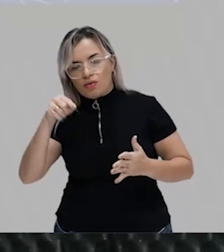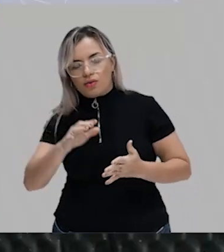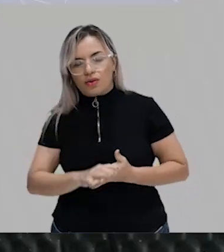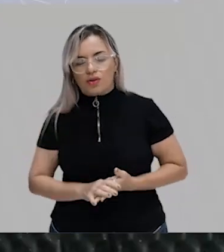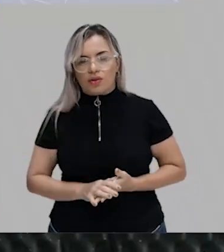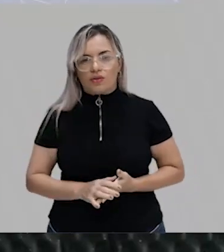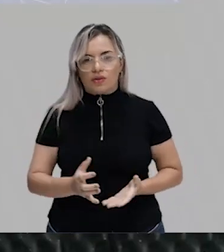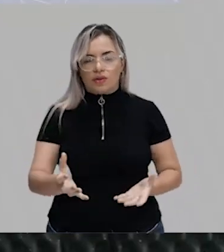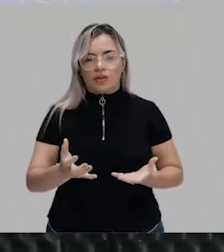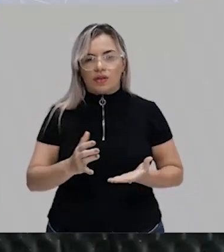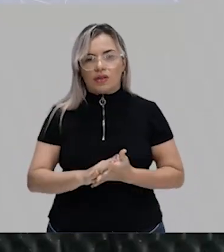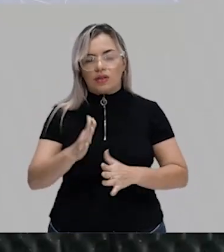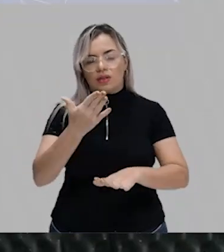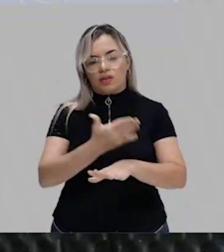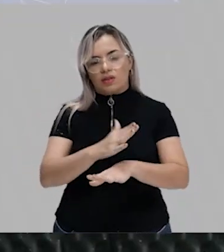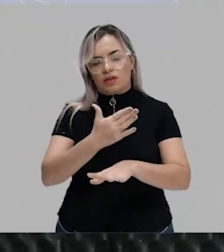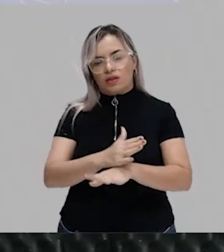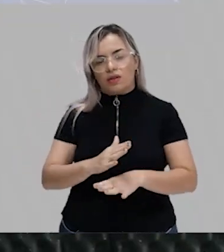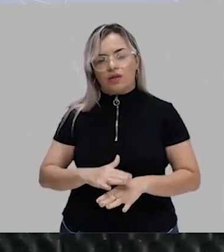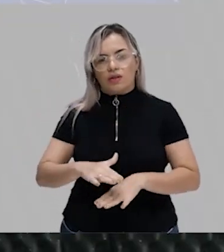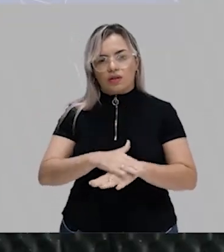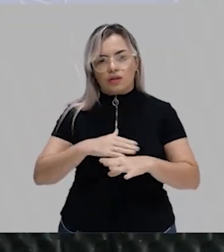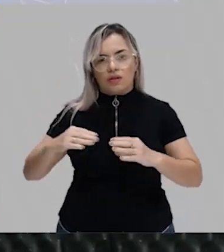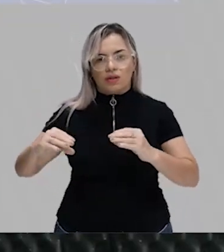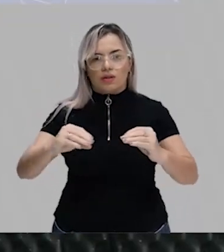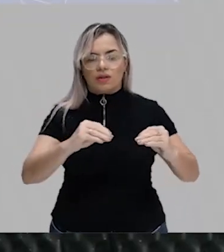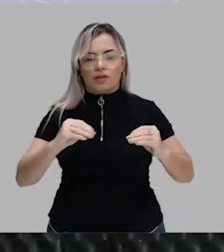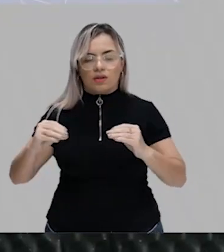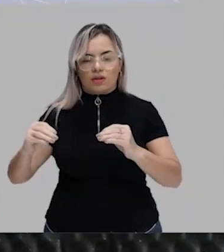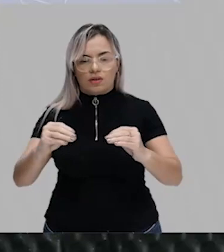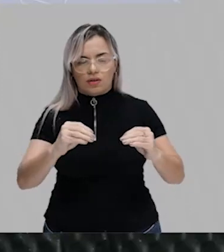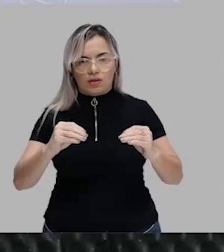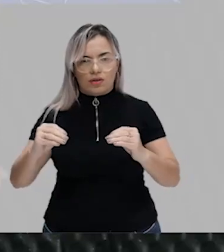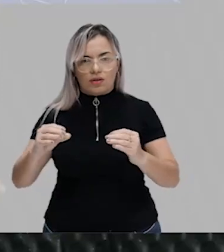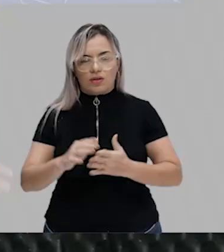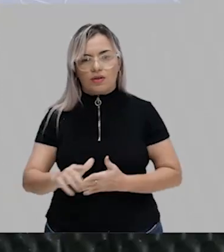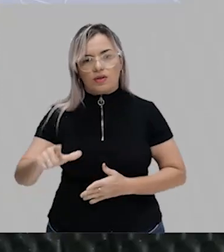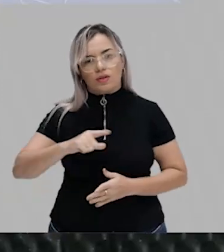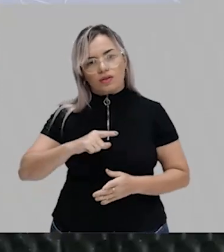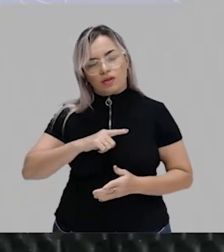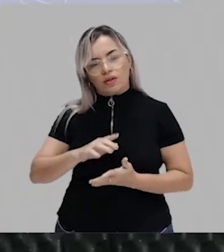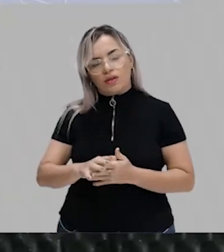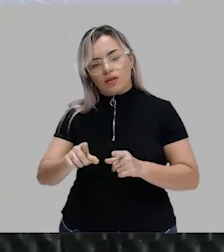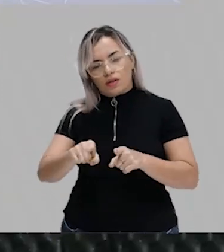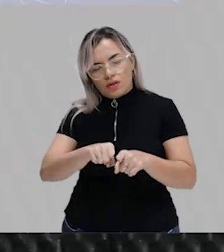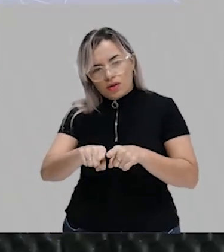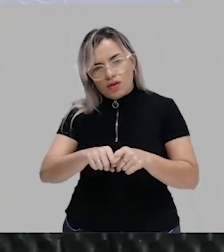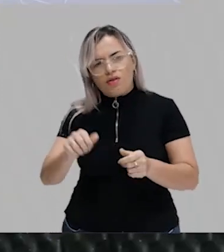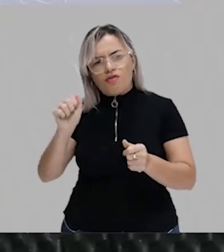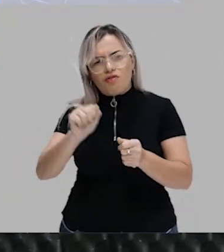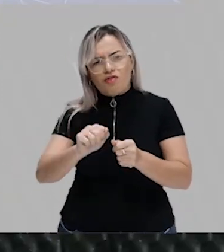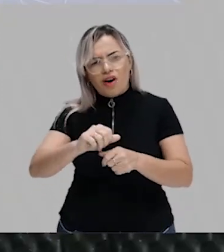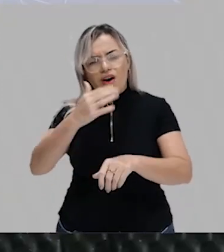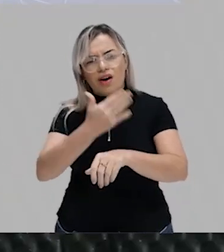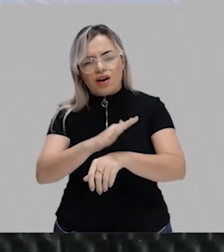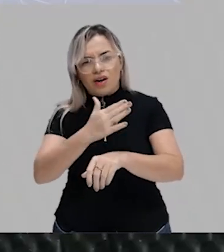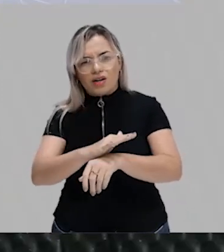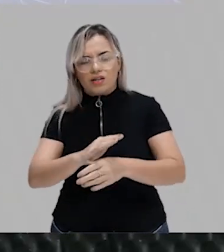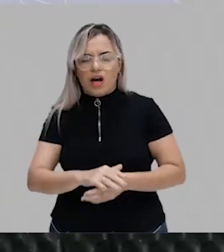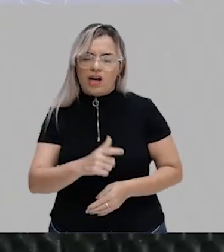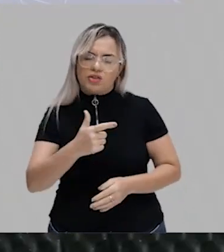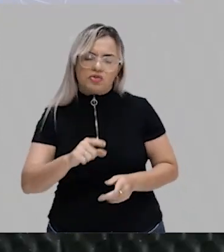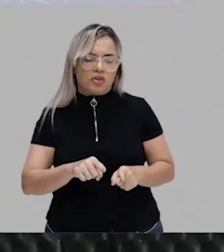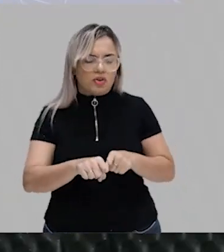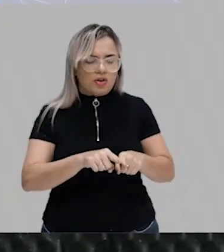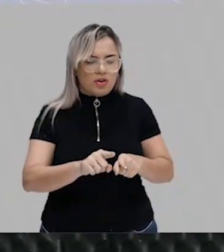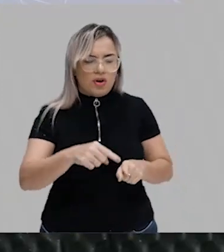vão montar, vocês vão treinar diálogos. Se você tem um irmão, faça com o irmão. Se não tem com o irmão, faça com alguém da casa.